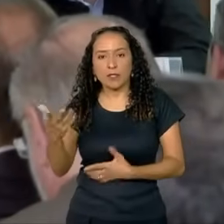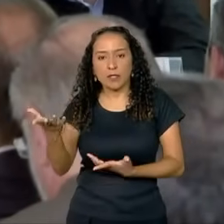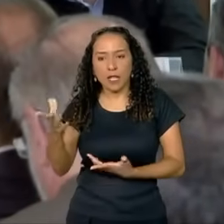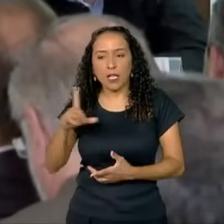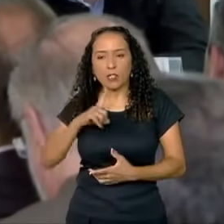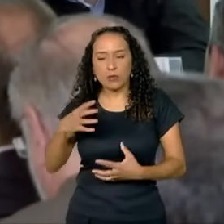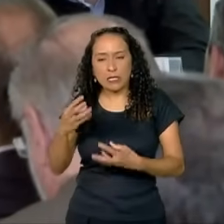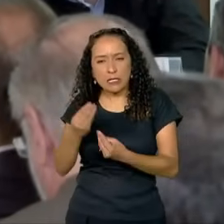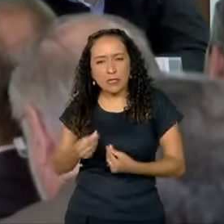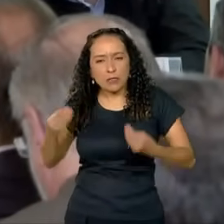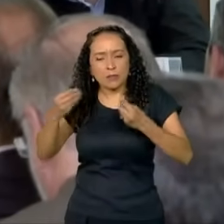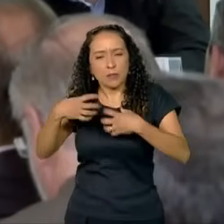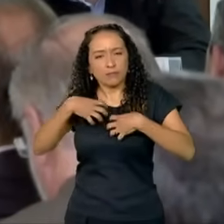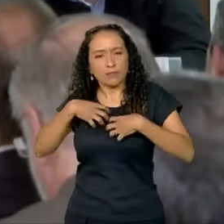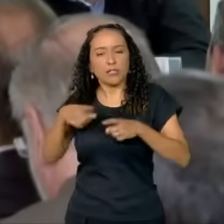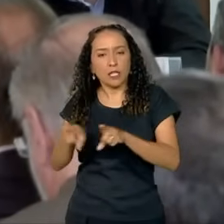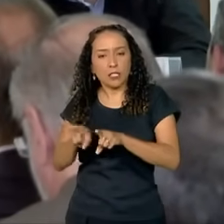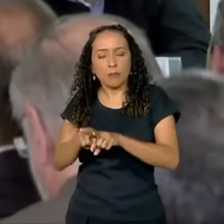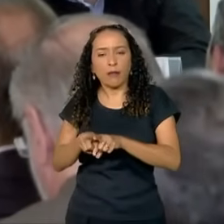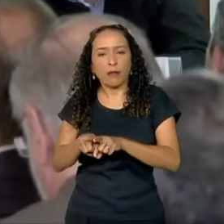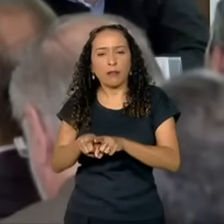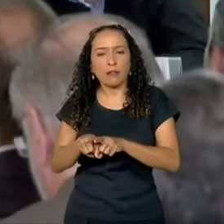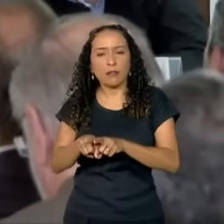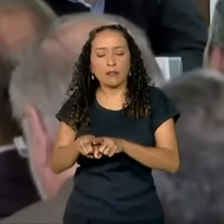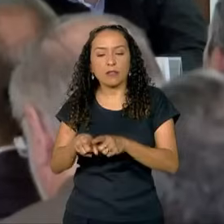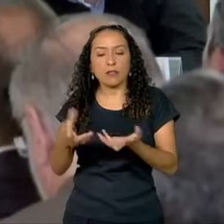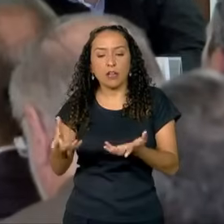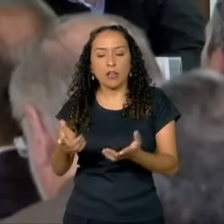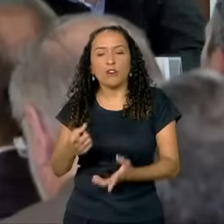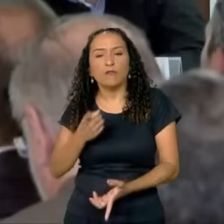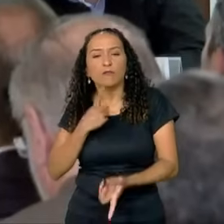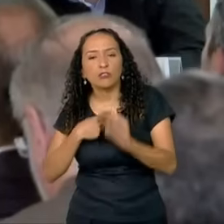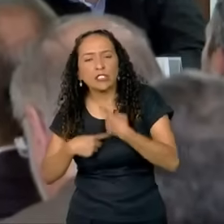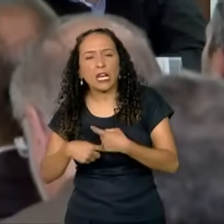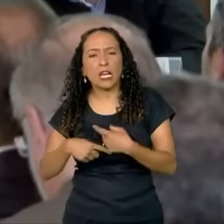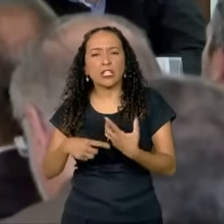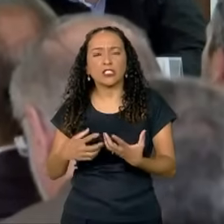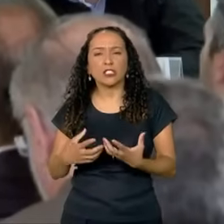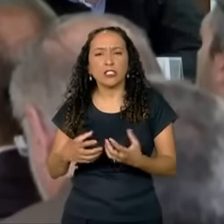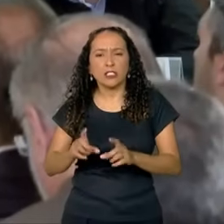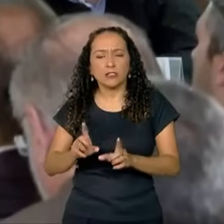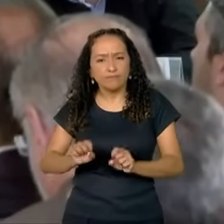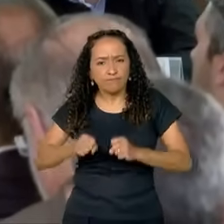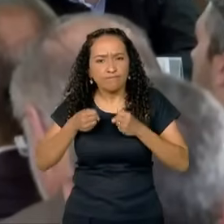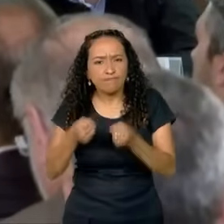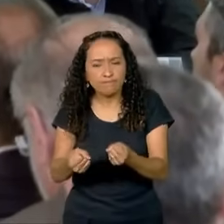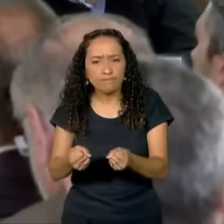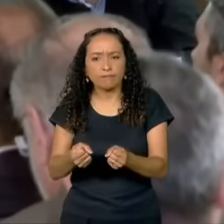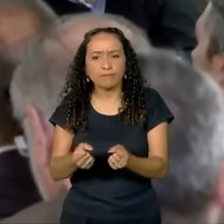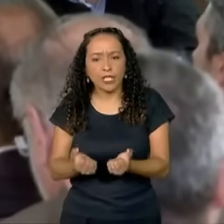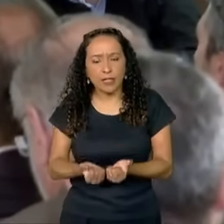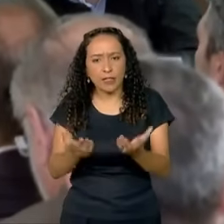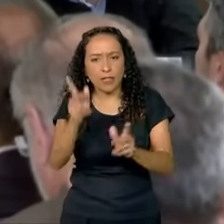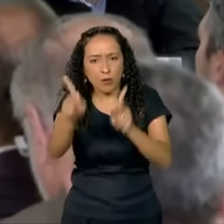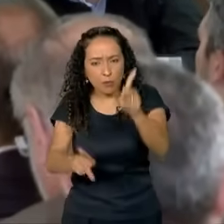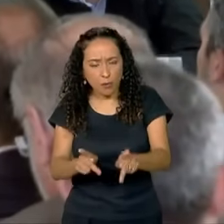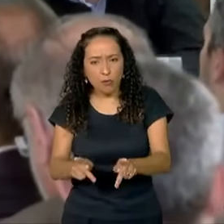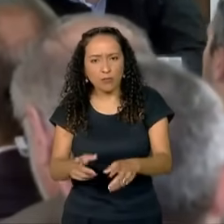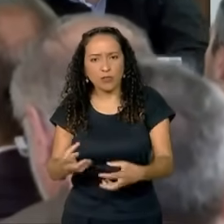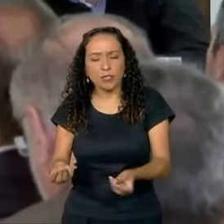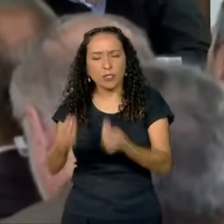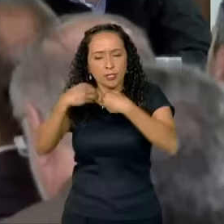sua sensibilidade e a mesma vontade e indignação de atender esse povo aqui o mais urgente possível. Isso me